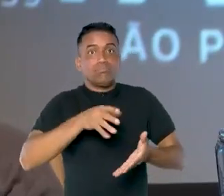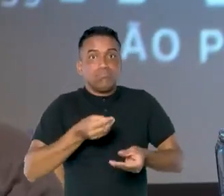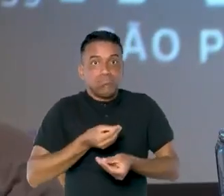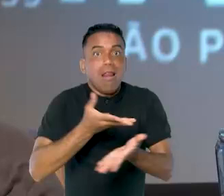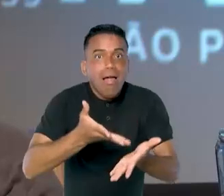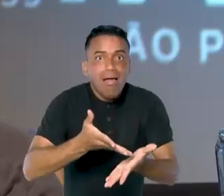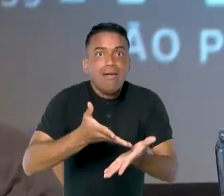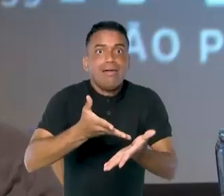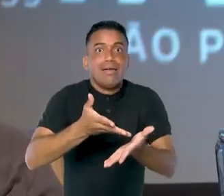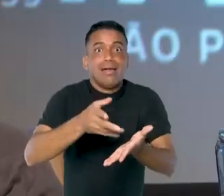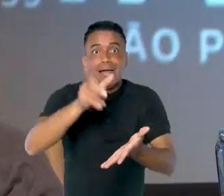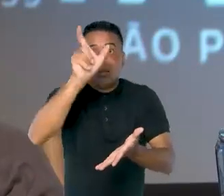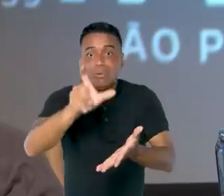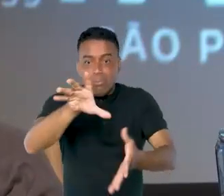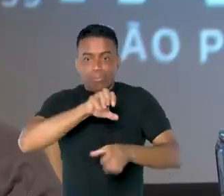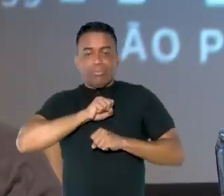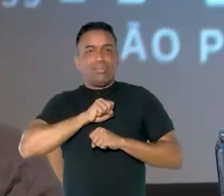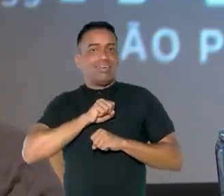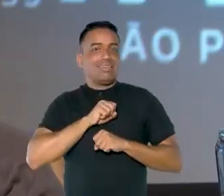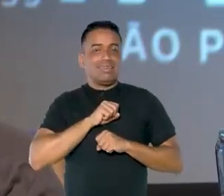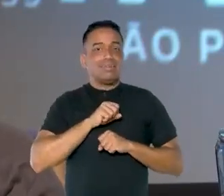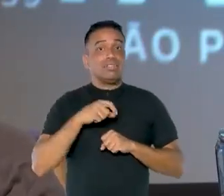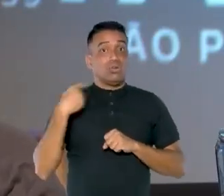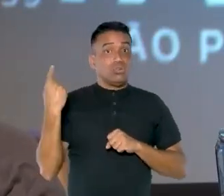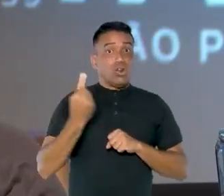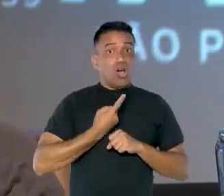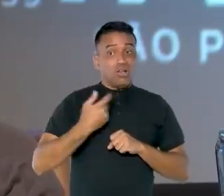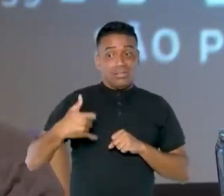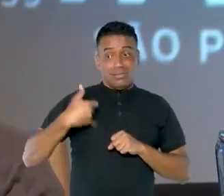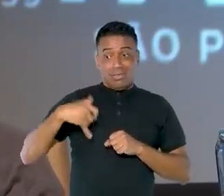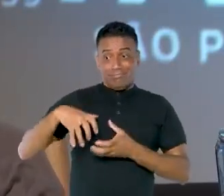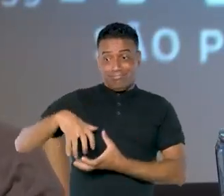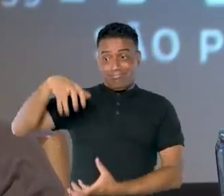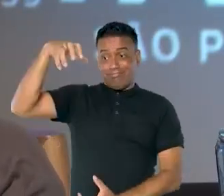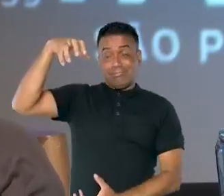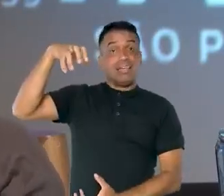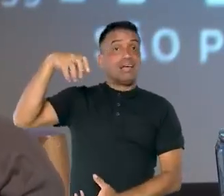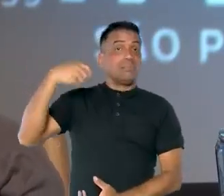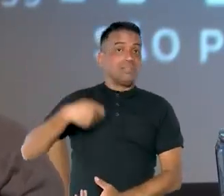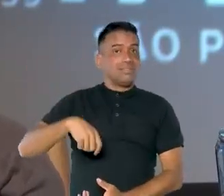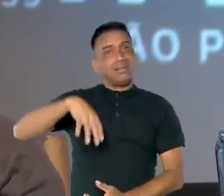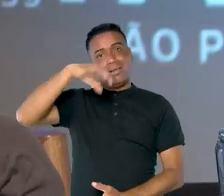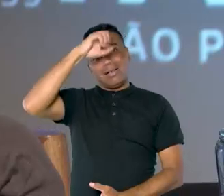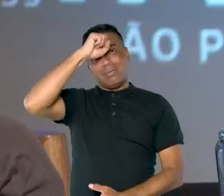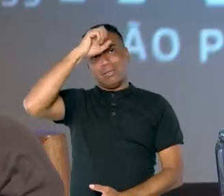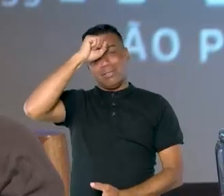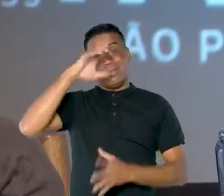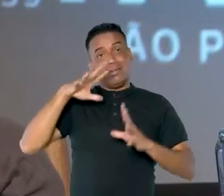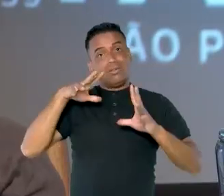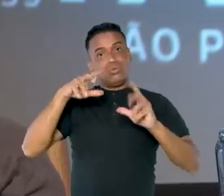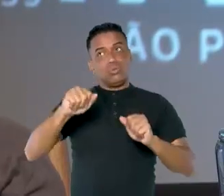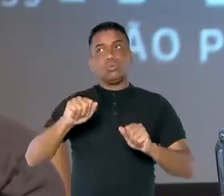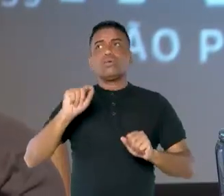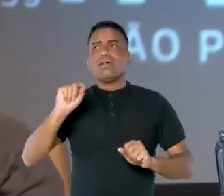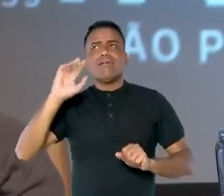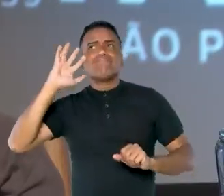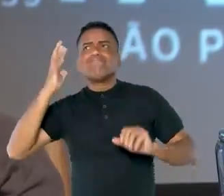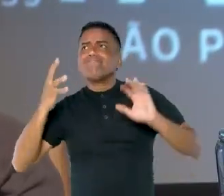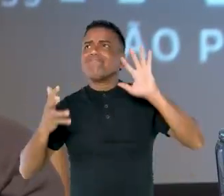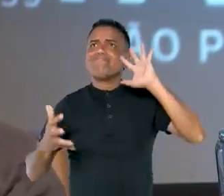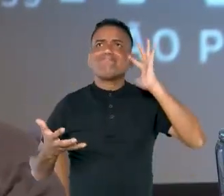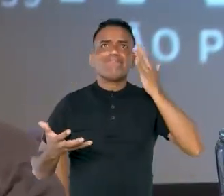Então, nós, que somos os mais velhos, né, nós temos que aprender toda essa situação,